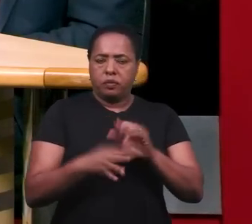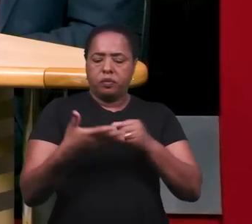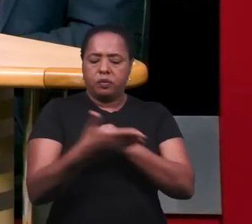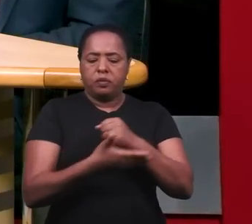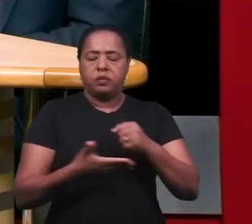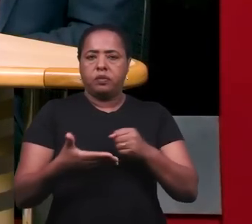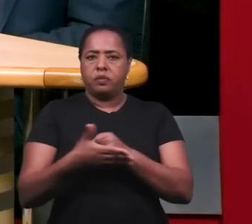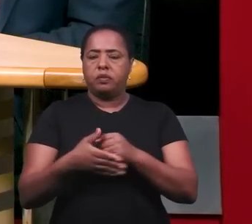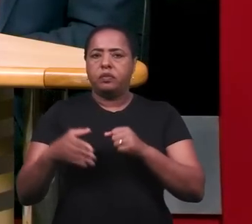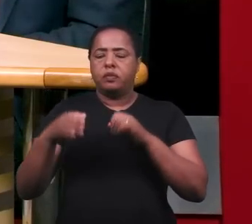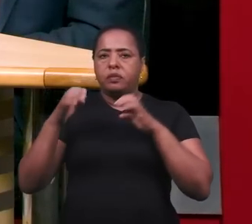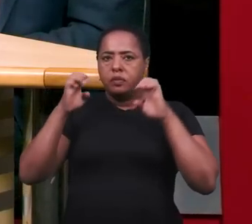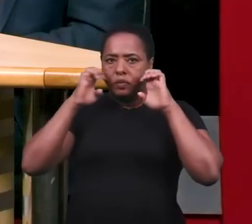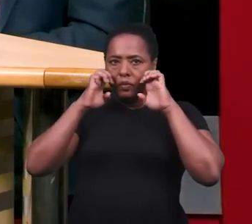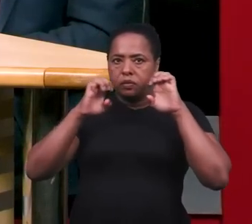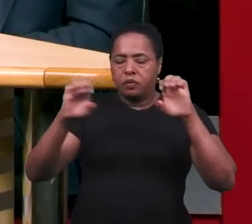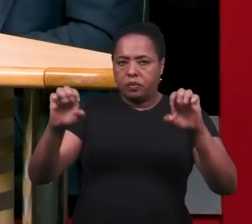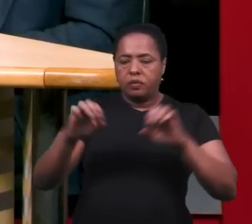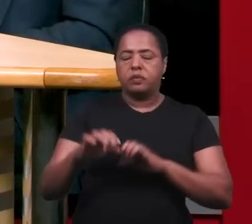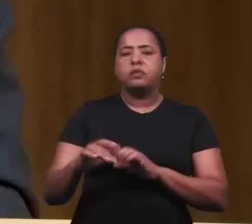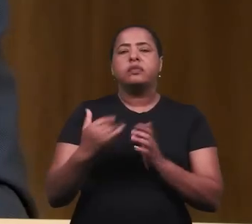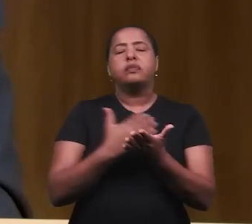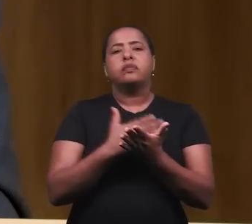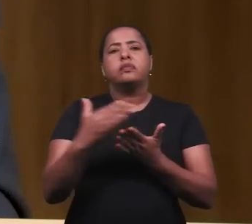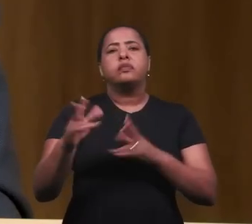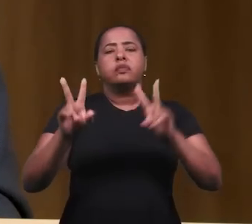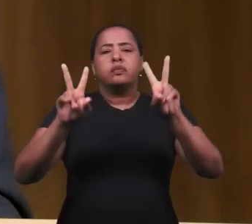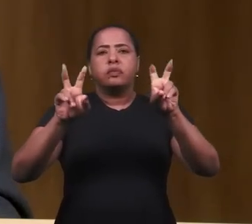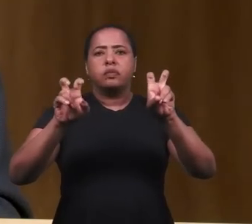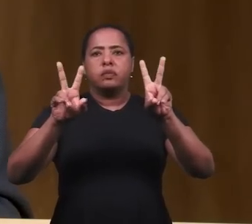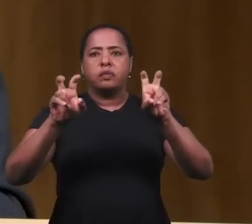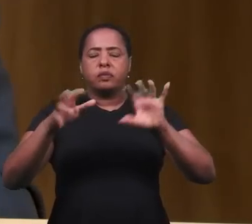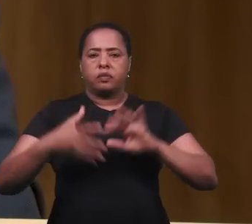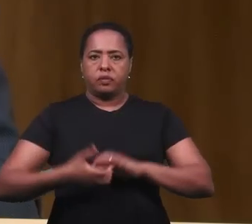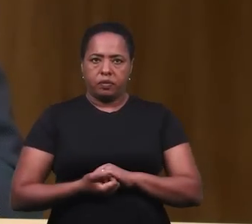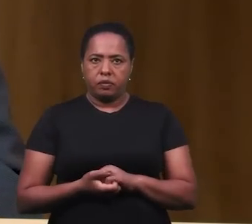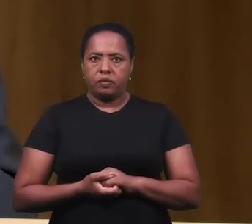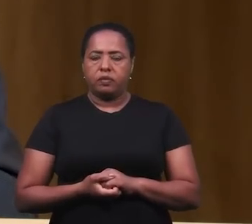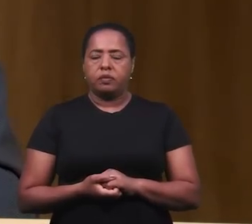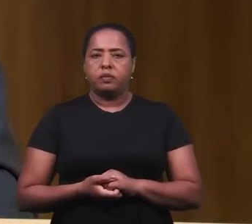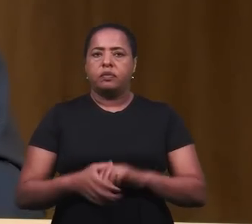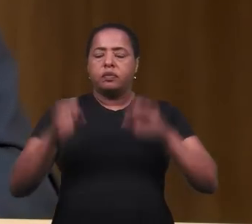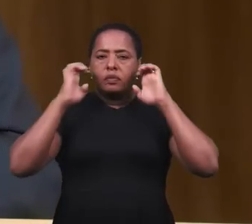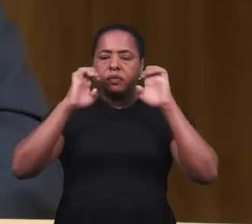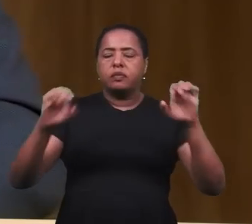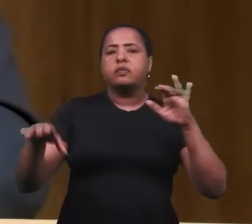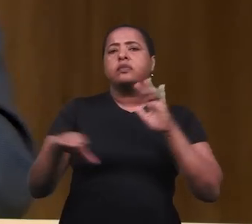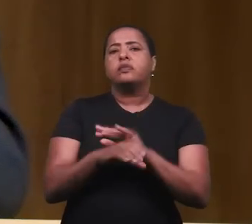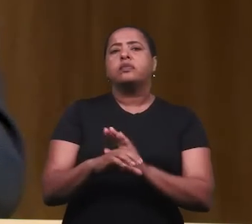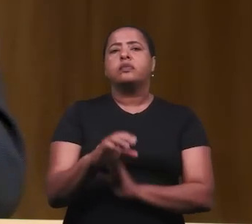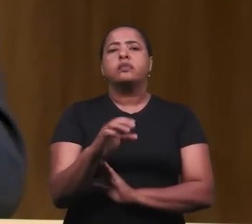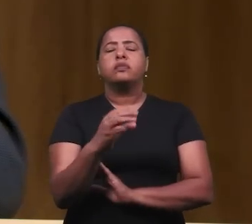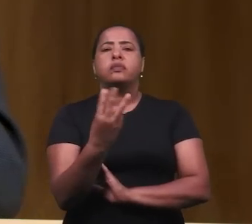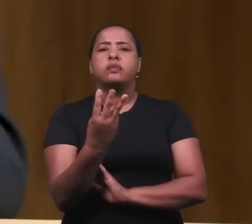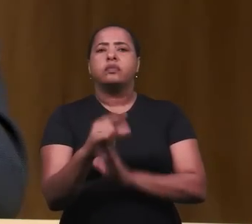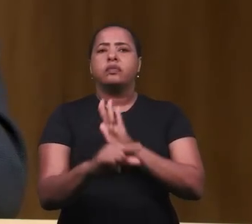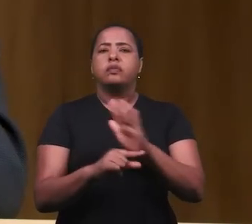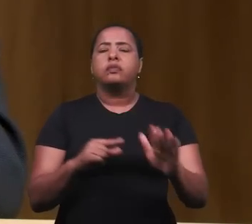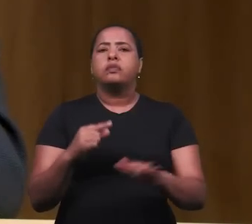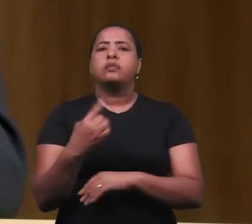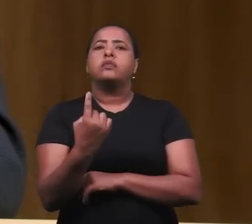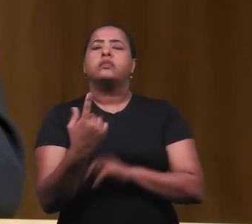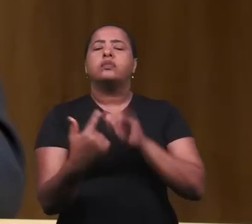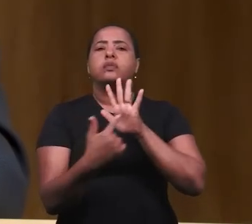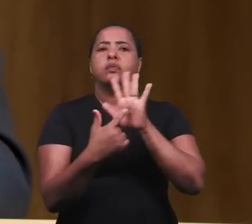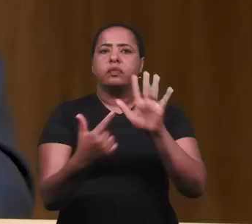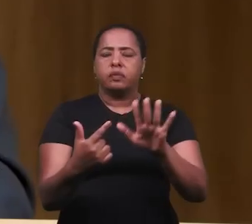com o Marcelo, nesse programa. Amém. Pedi ao pastor Roger que possa ler o texto base, que está em Eclesiastes, para darmos